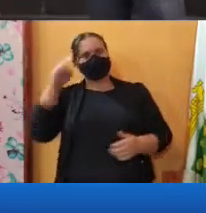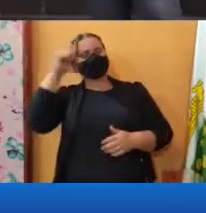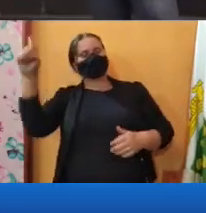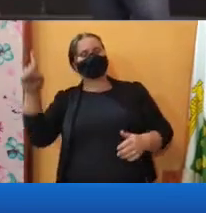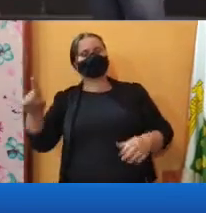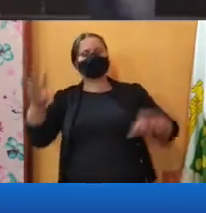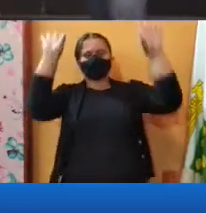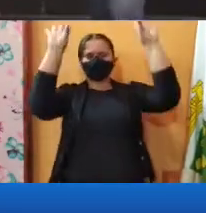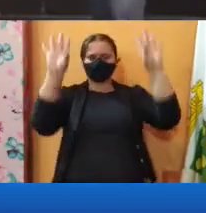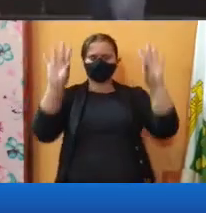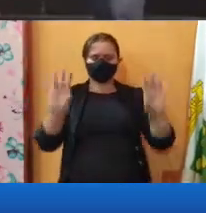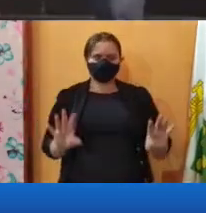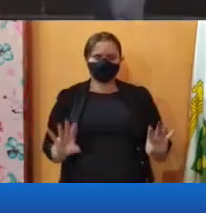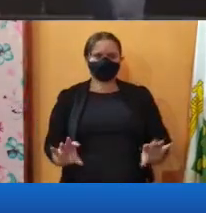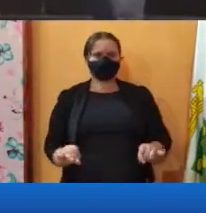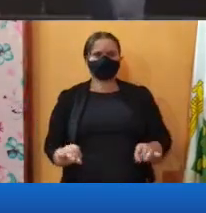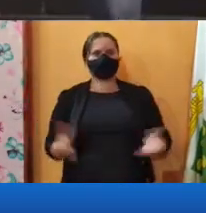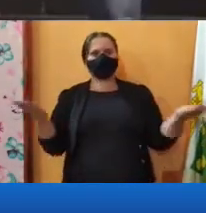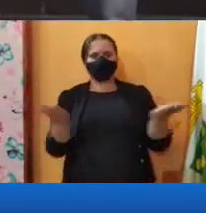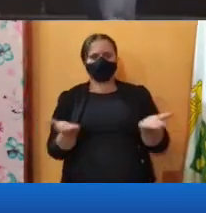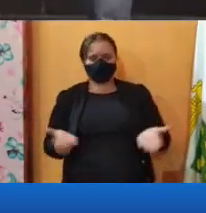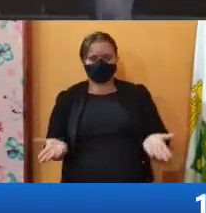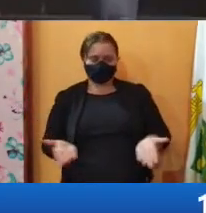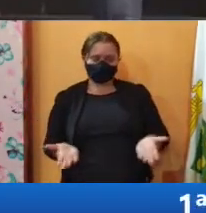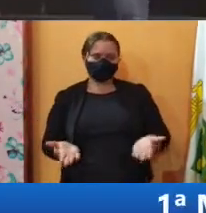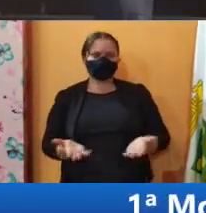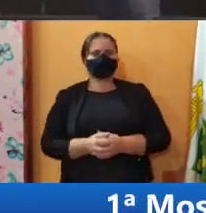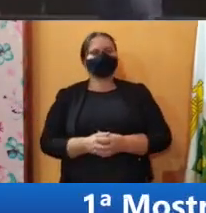uma noite tão especial como essa.